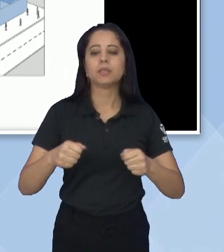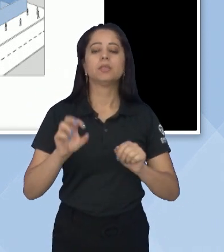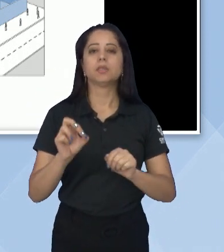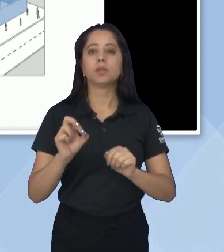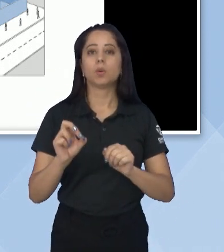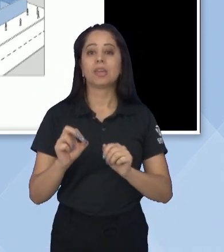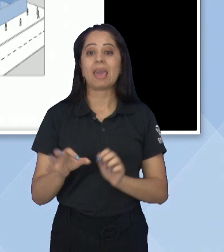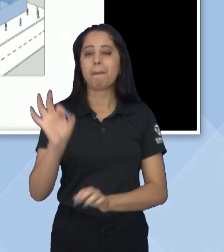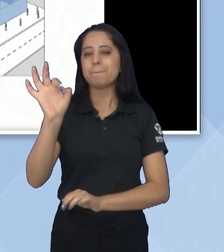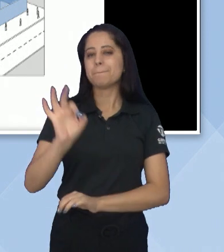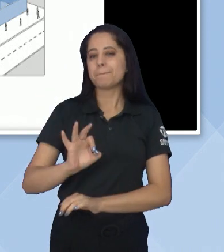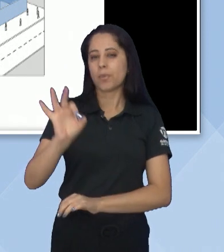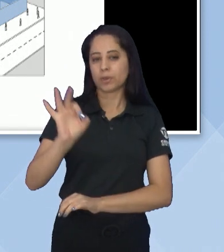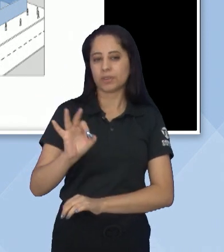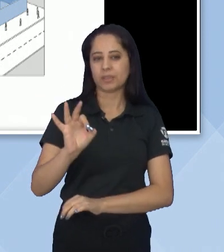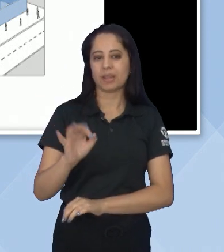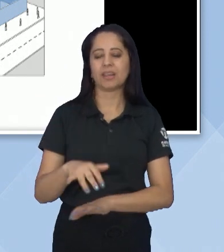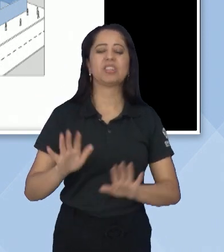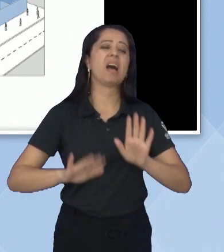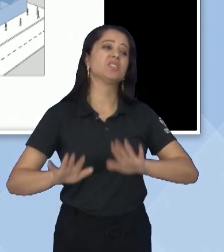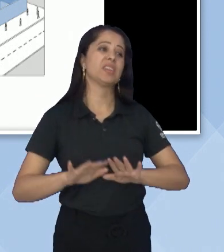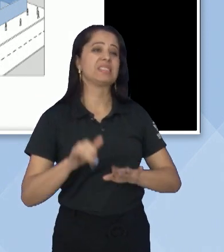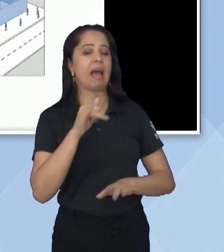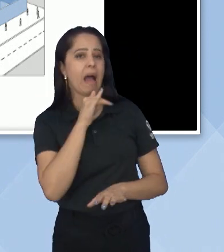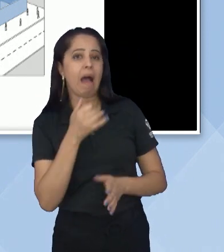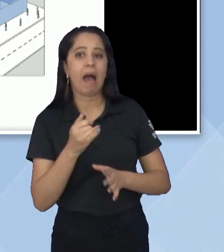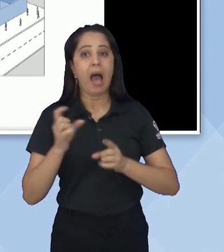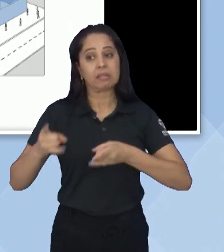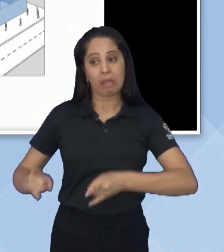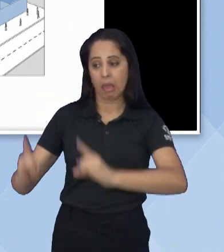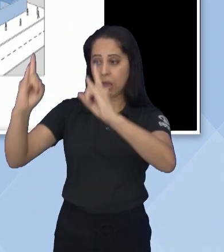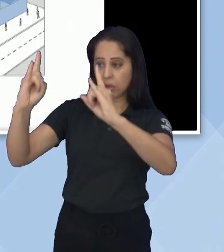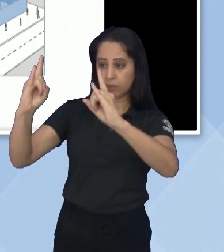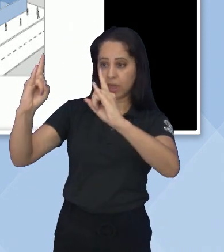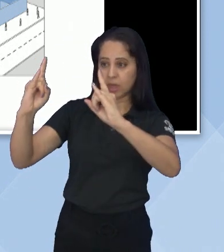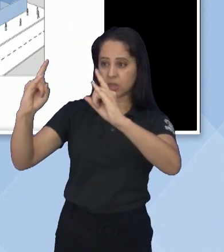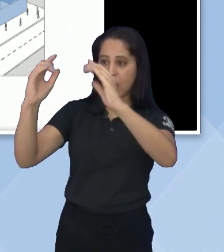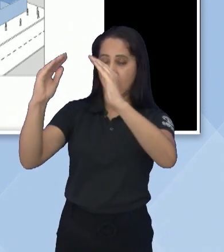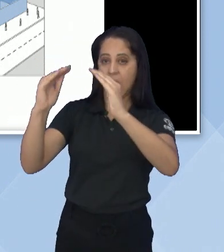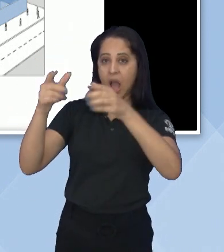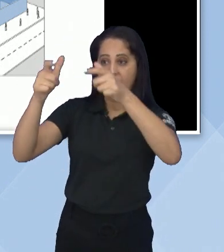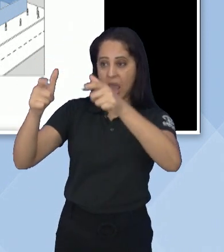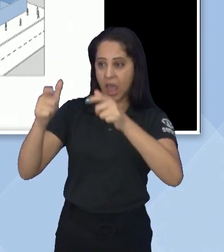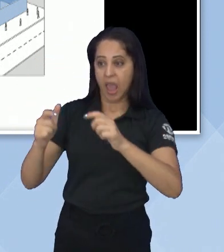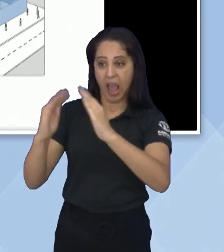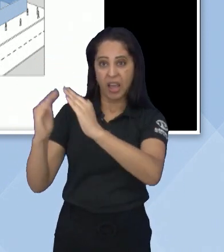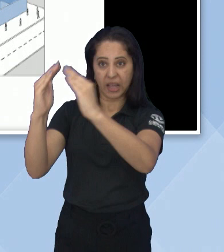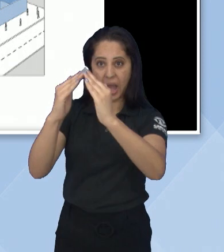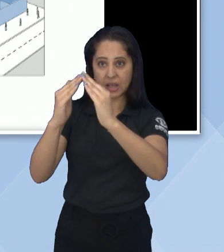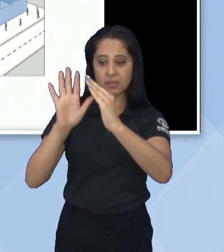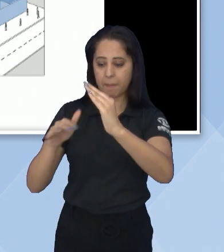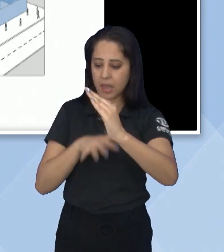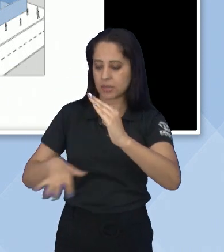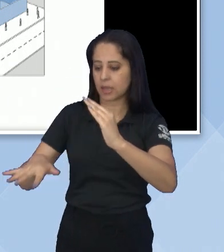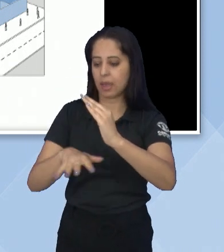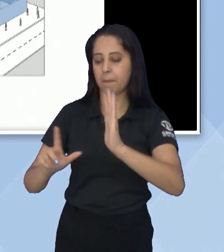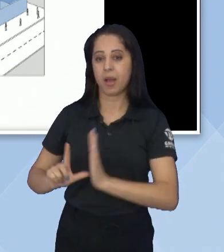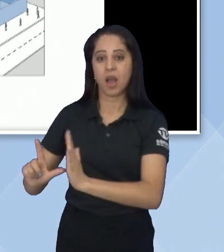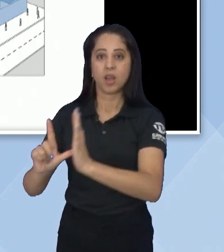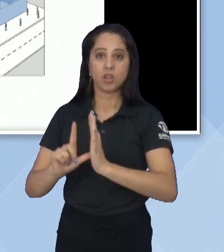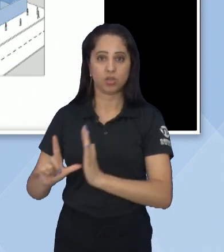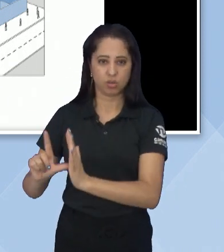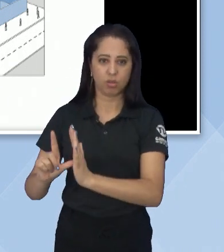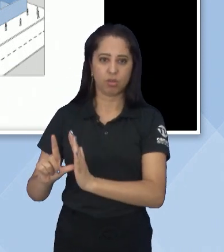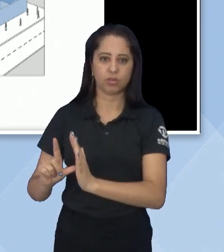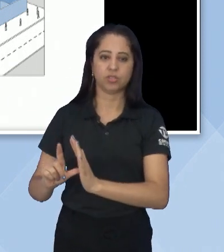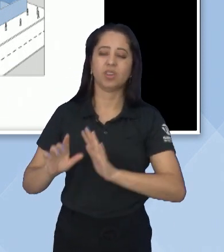para as coisas porque muitas vezes você tem uma assim fala ah é um edifício misto Residencial com comercial você tem só uma salinha comercial lá e o cara disse que é um